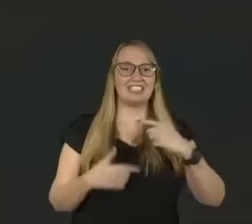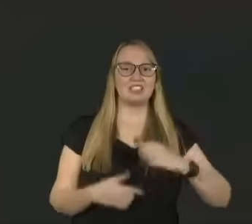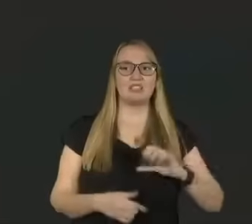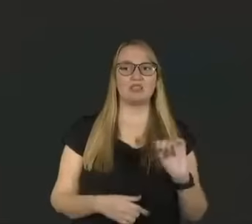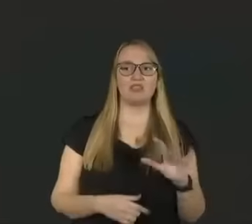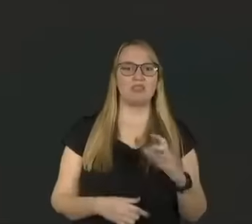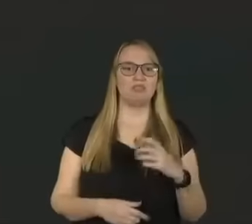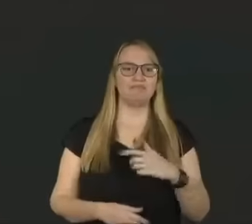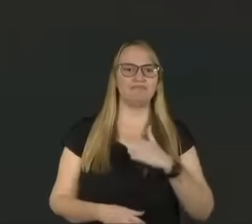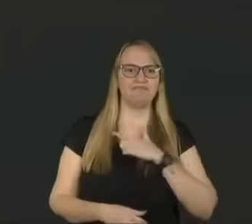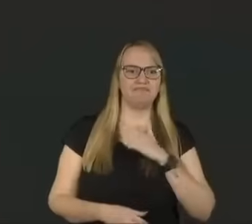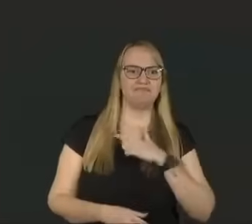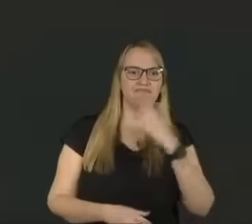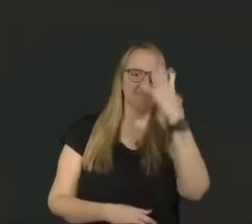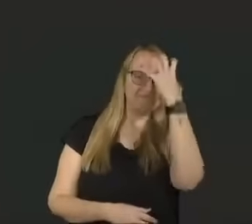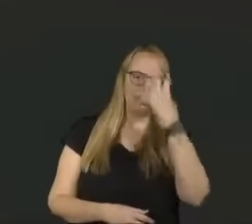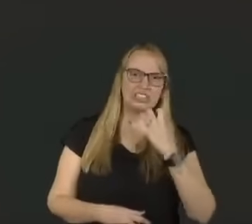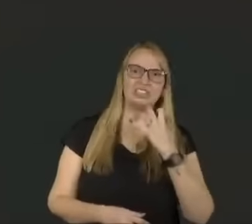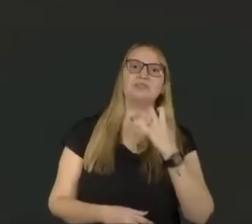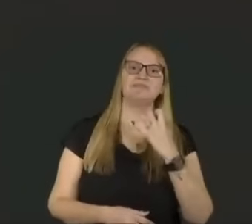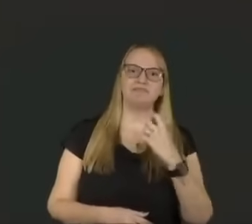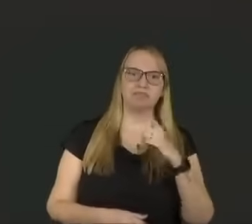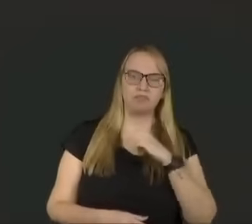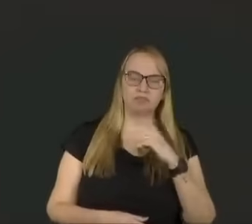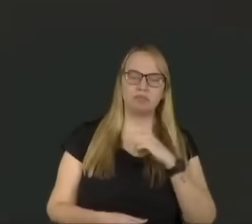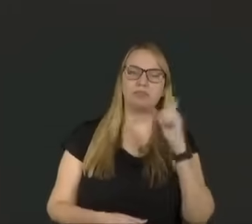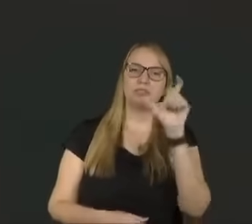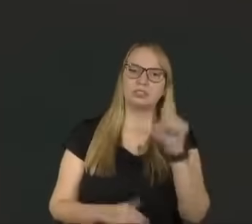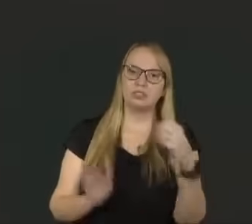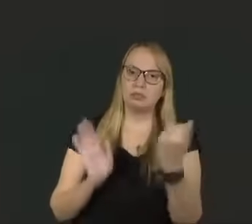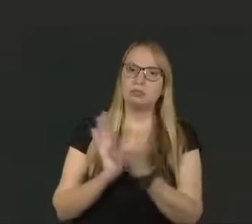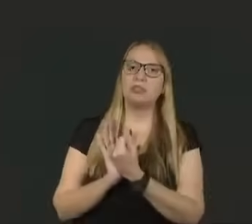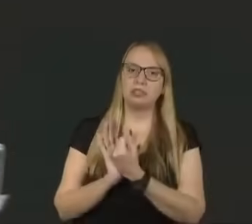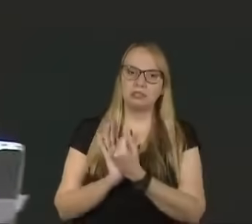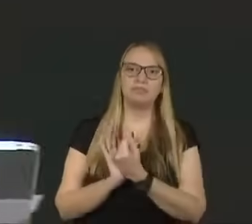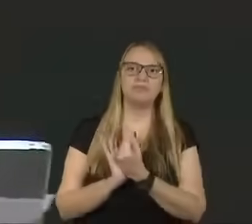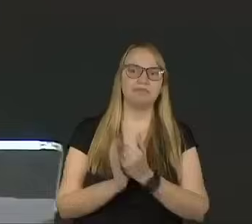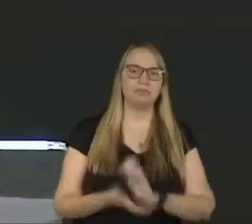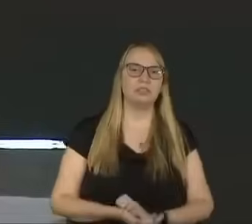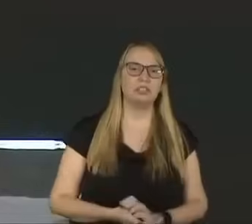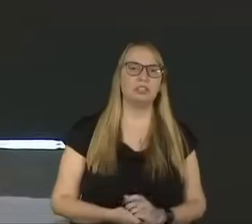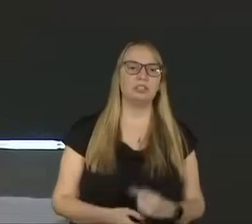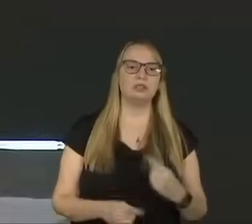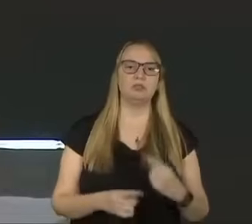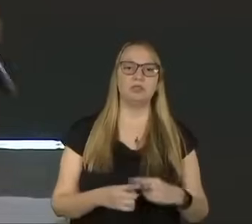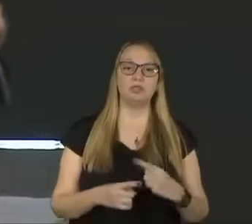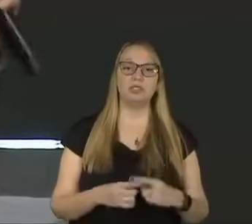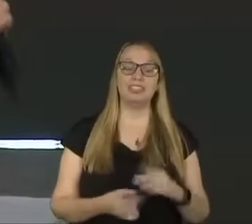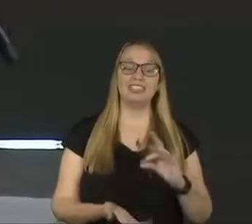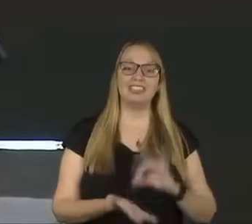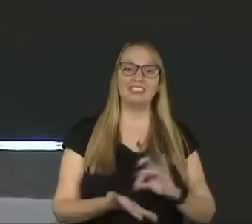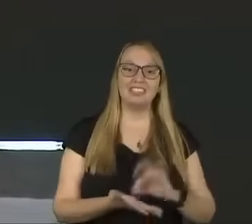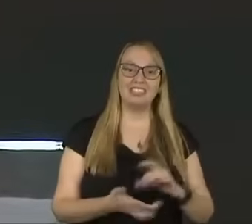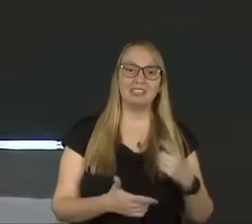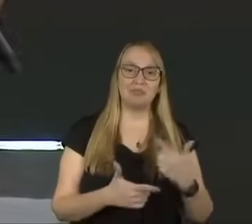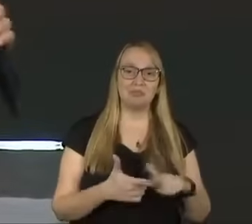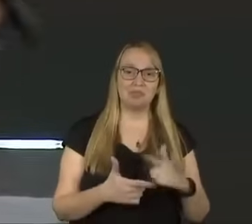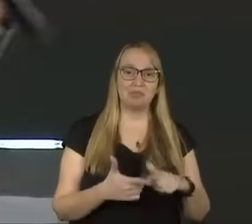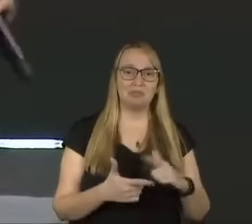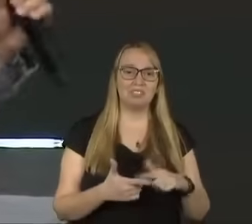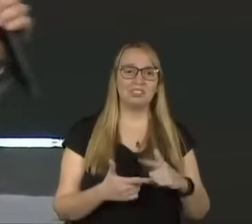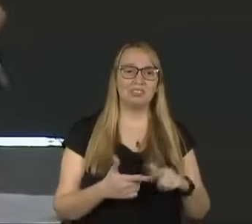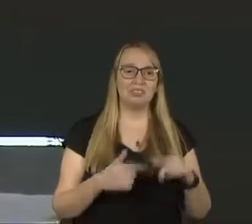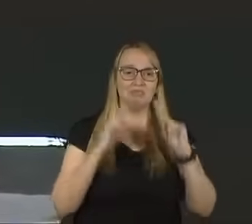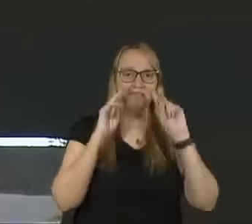então existem pessoas que a marca dela é essa porque na verdade o problema é com elas mesmos e aí